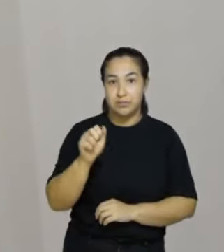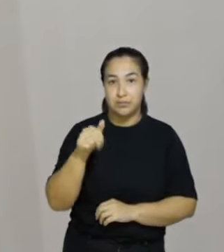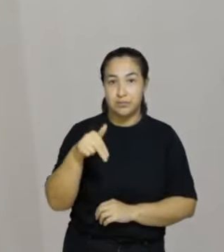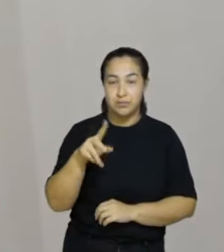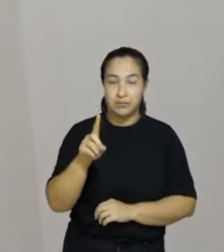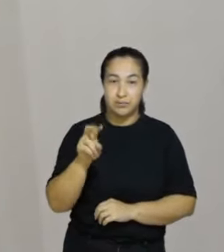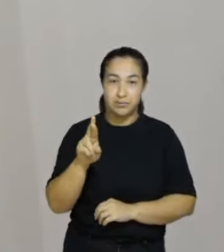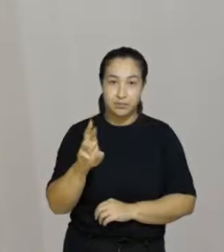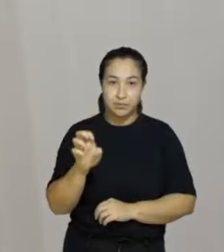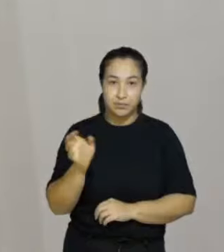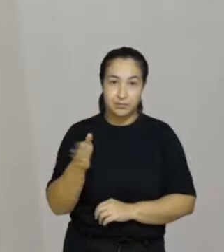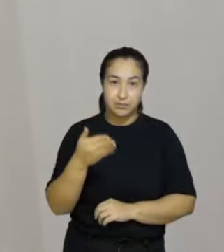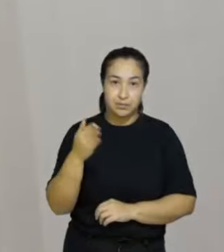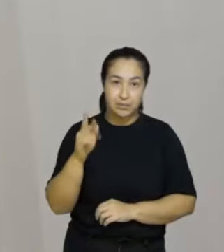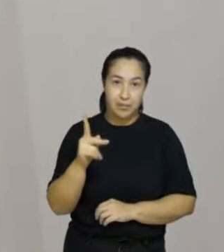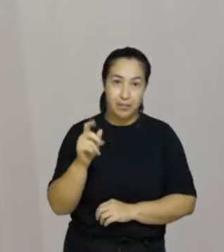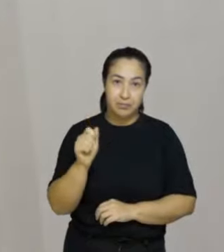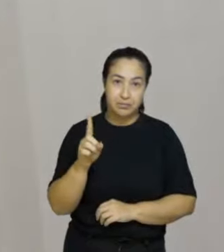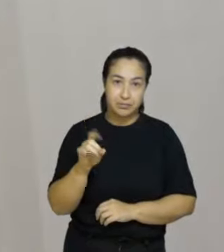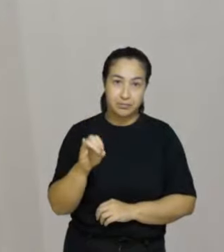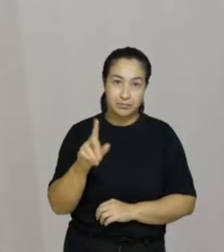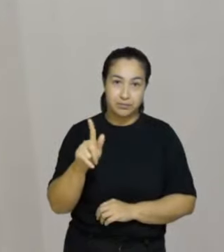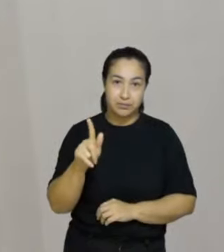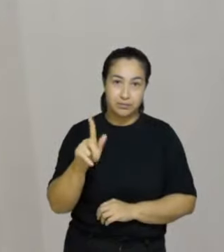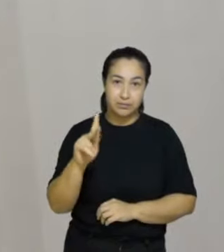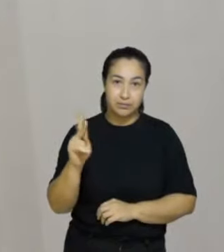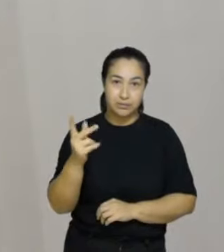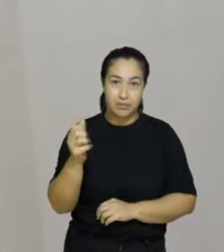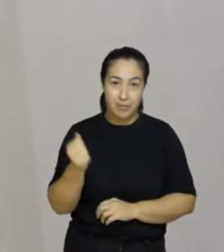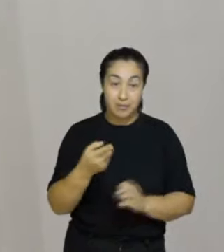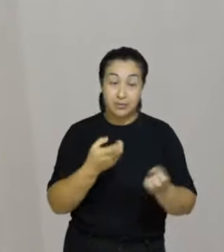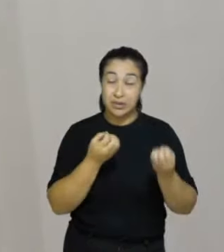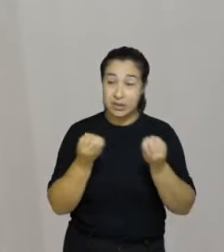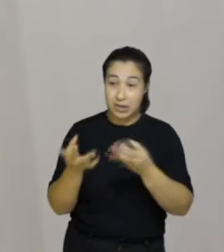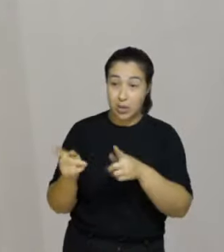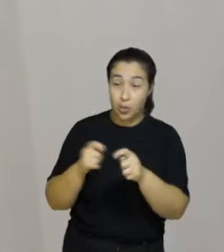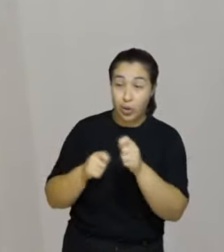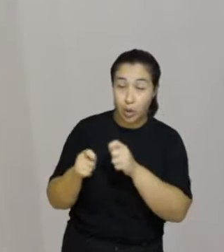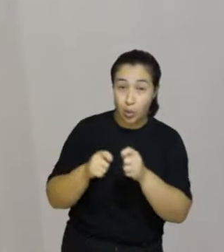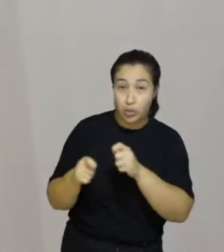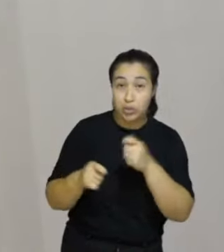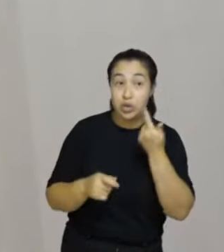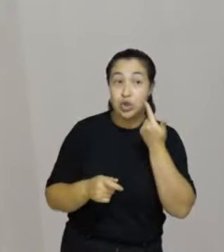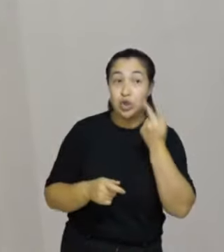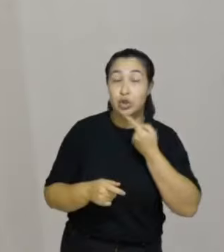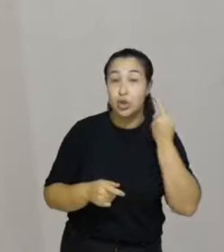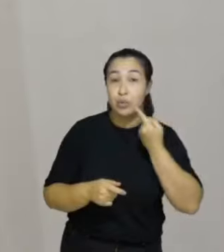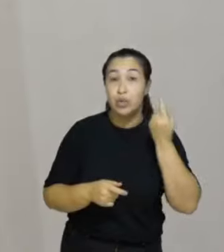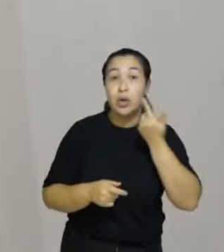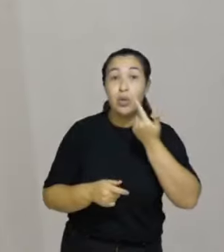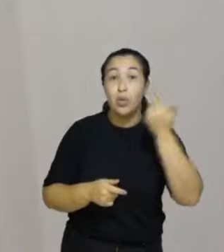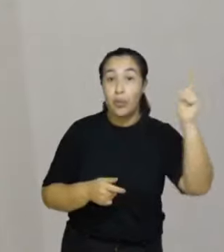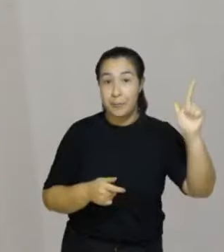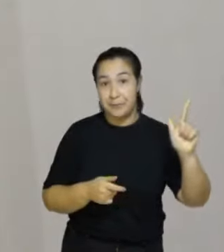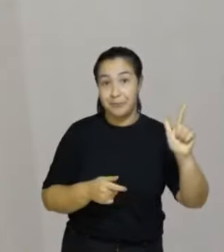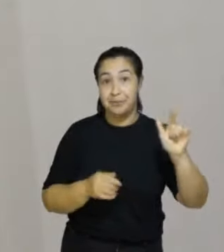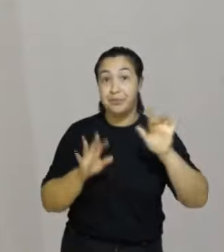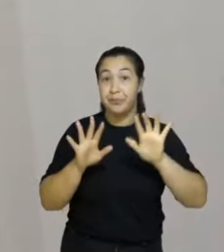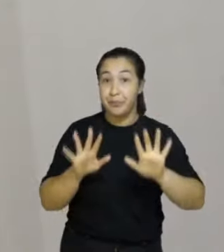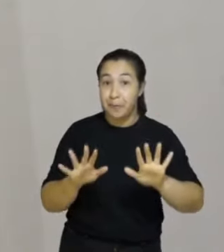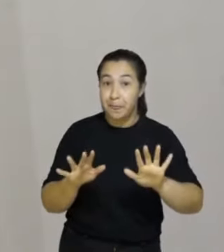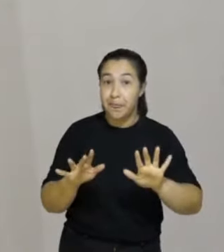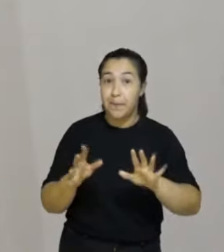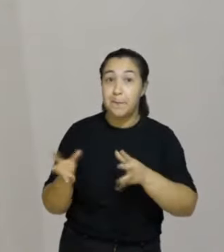Institucionais, que foi negociado com deputados. E, pasmem, muitos desses recursos que foram para os